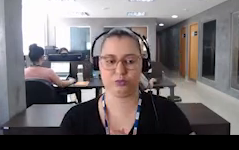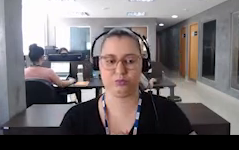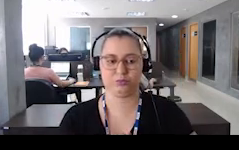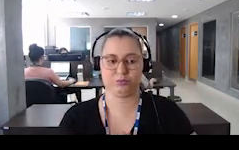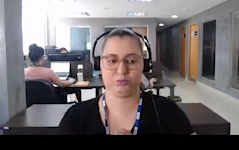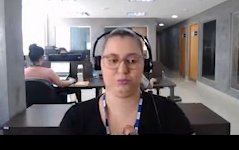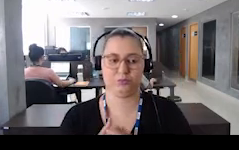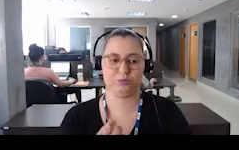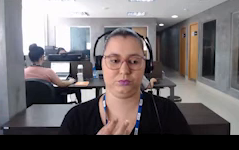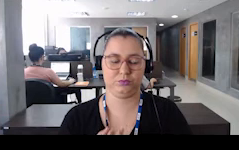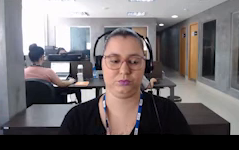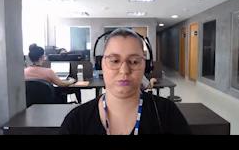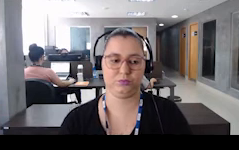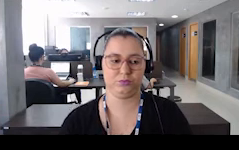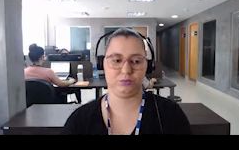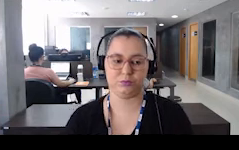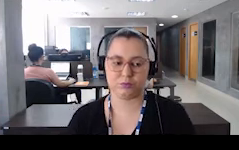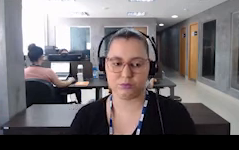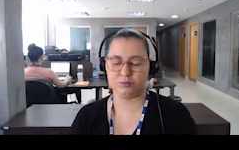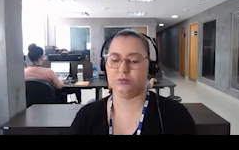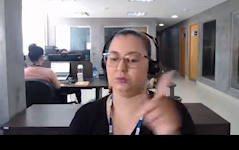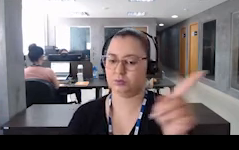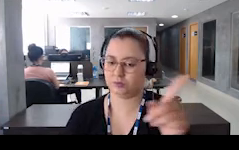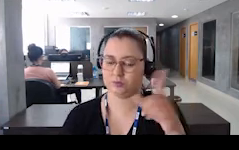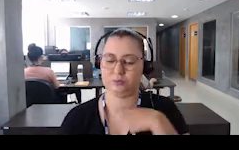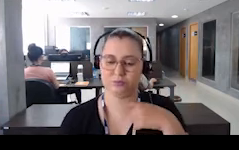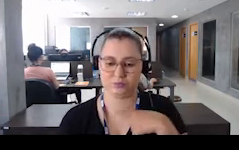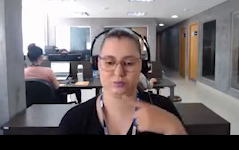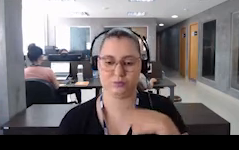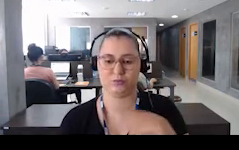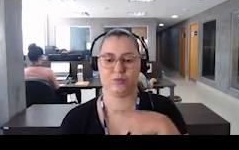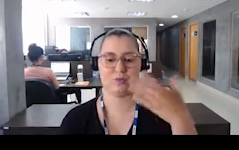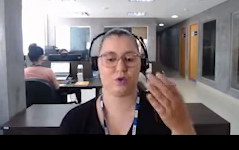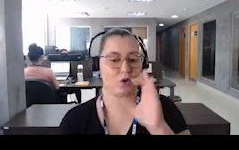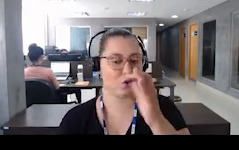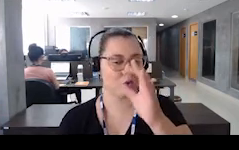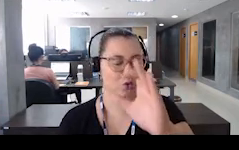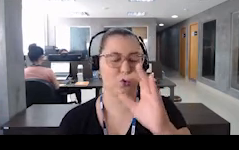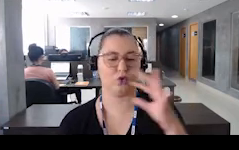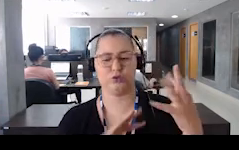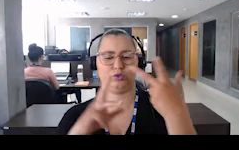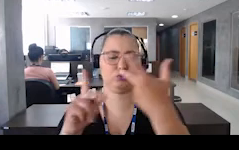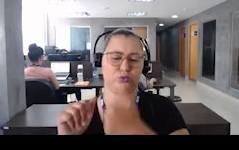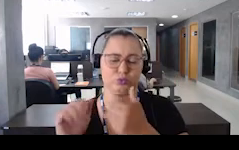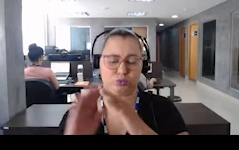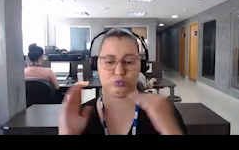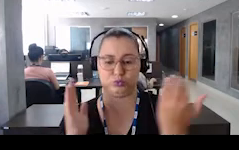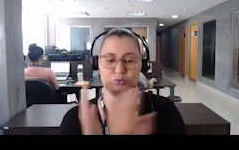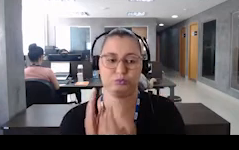para o triângulo, certo? Então, essa é a nossa corrente total, né? Tendo uma corrente